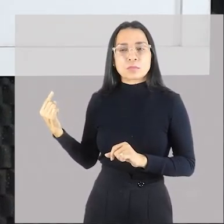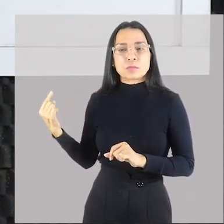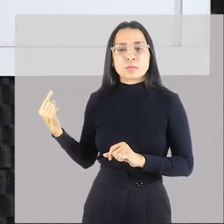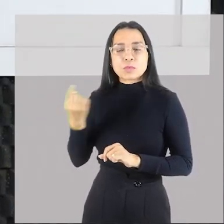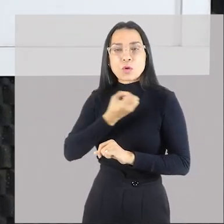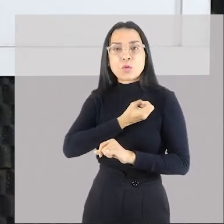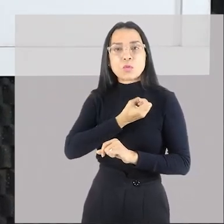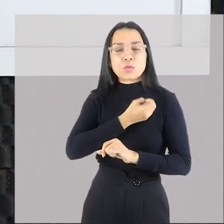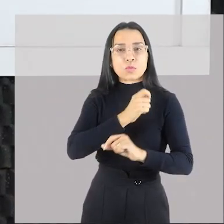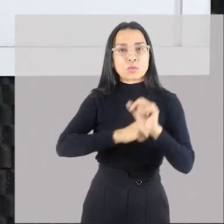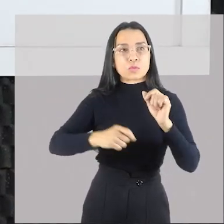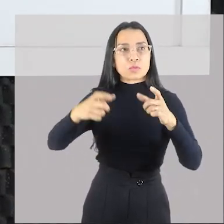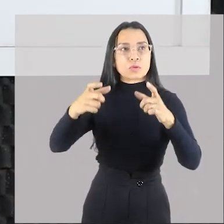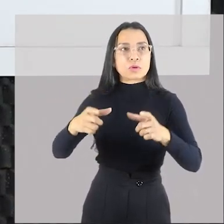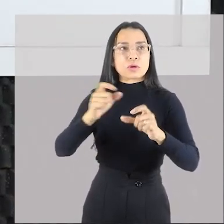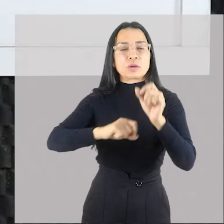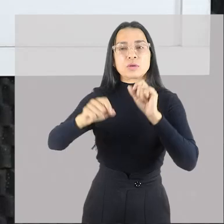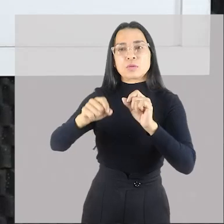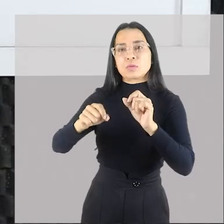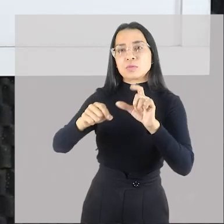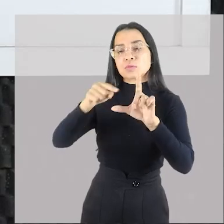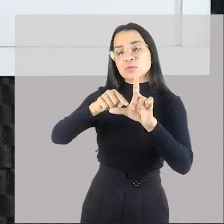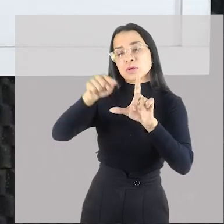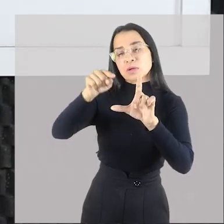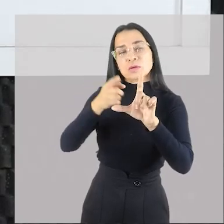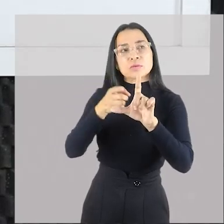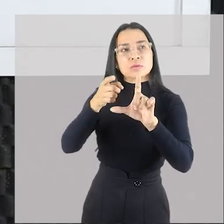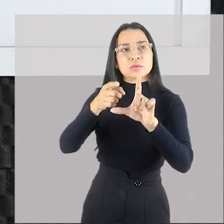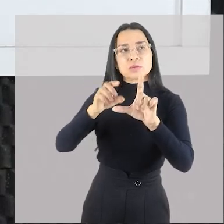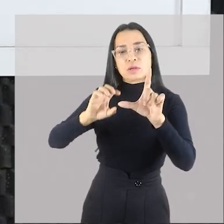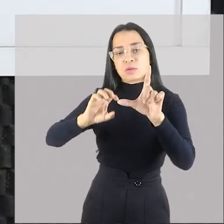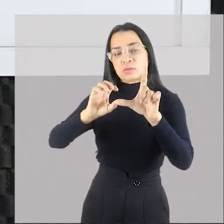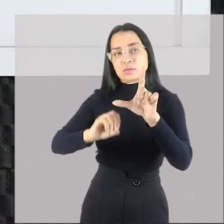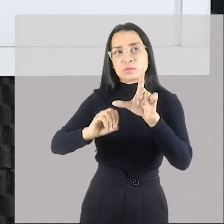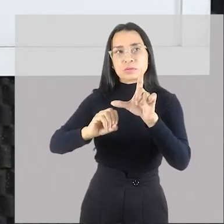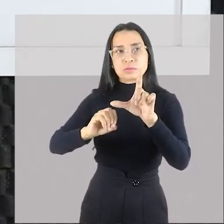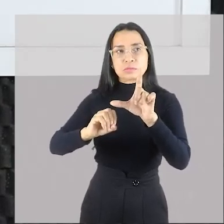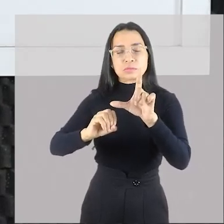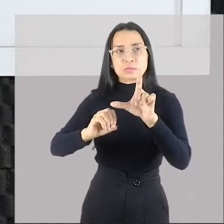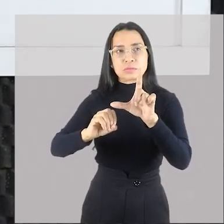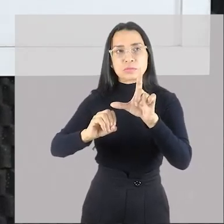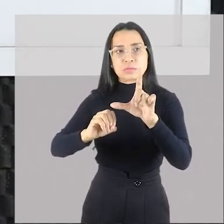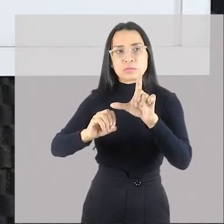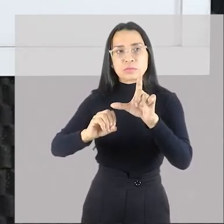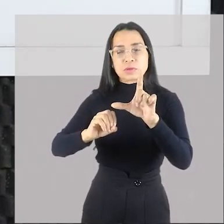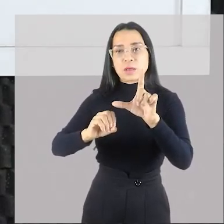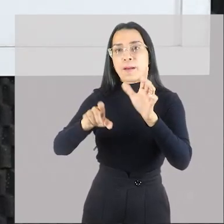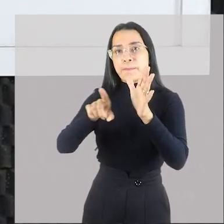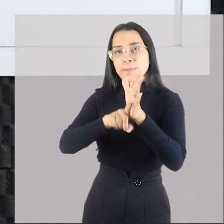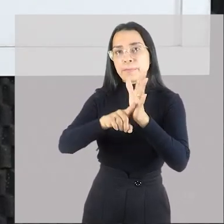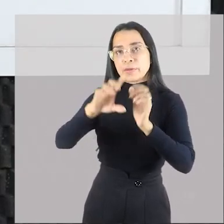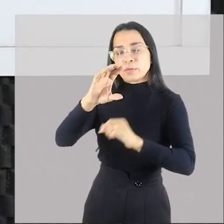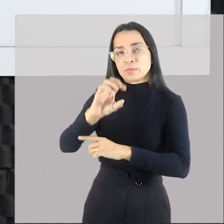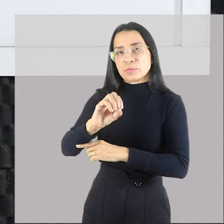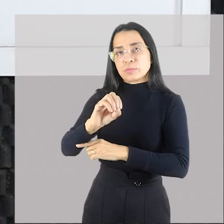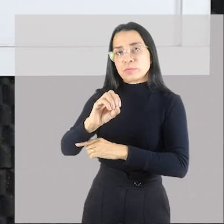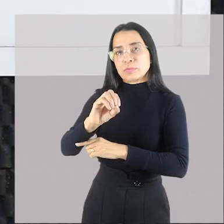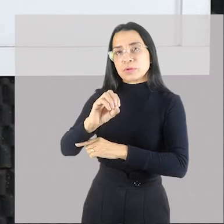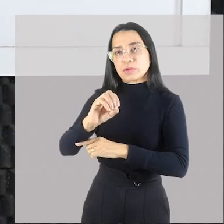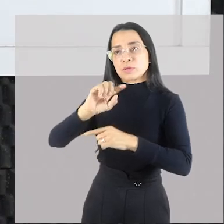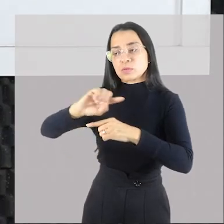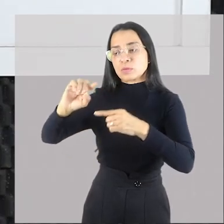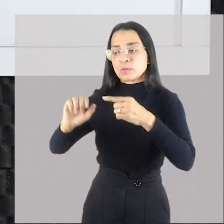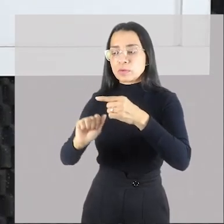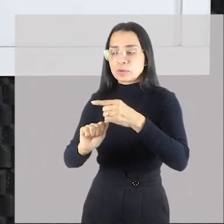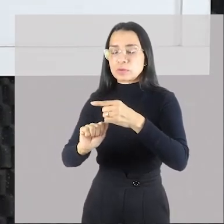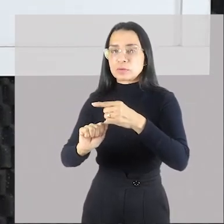que é onde o gráfico encosta o eixo x, é chamado de zero da função, que ele vale menos b sobre a?